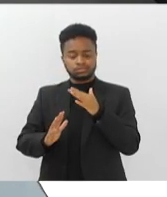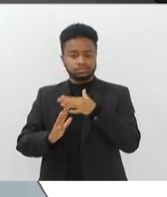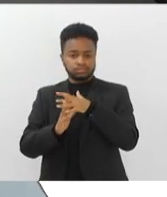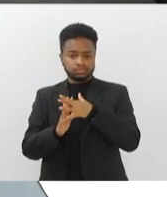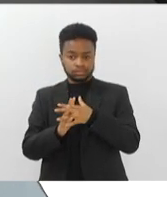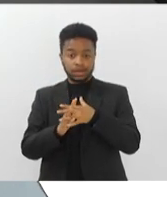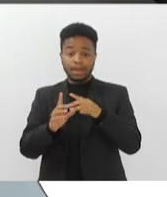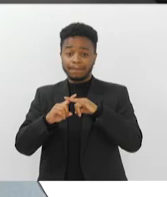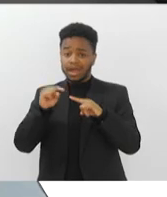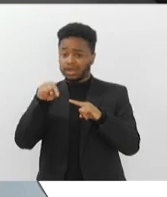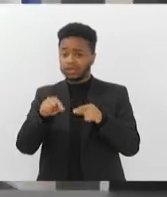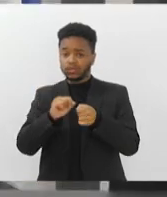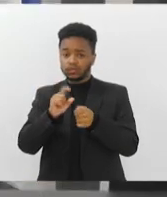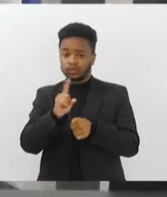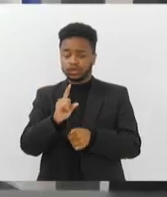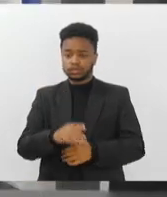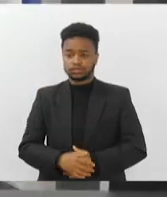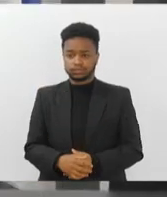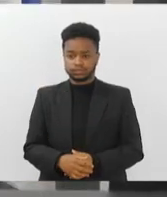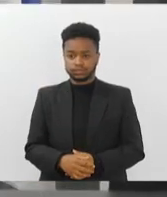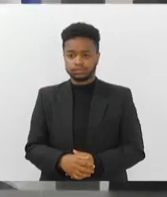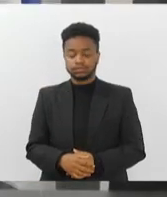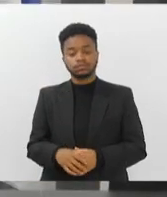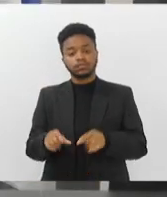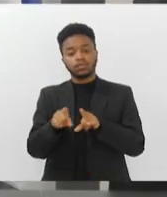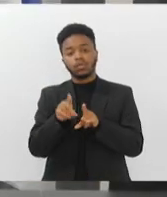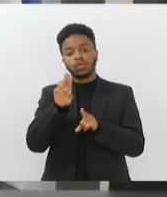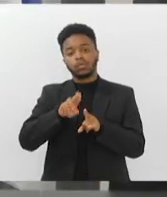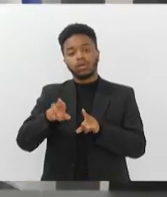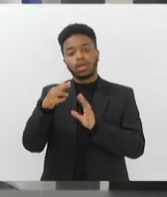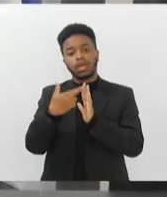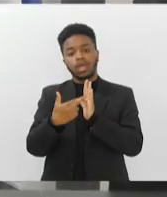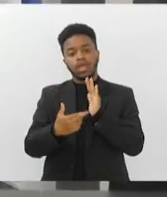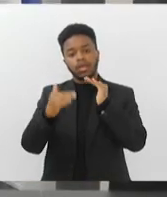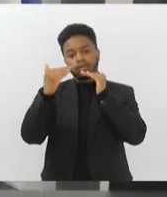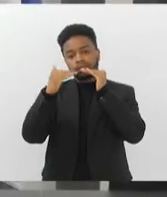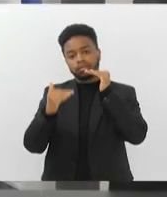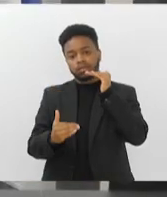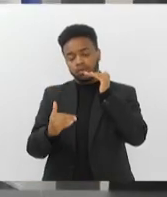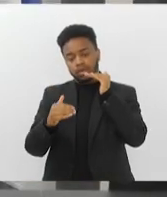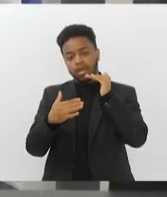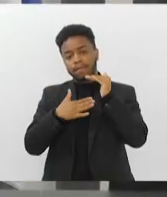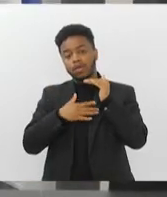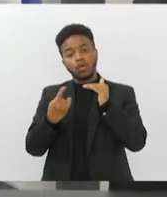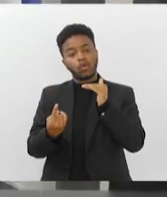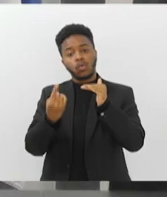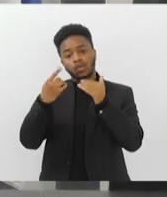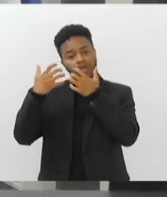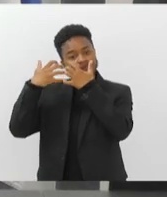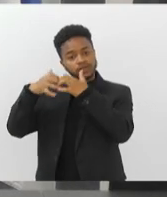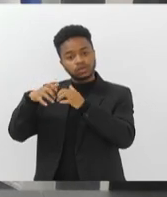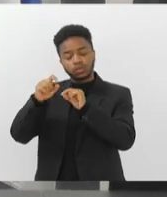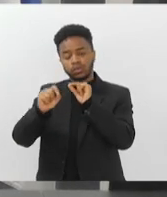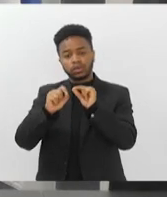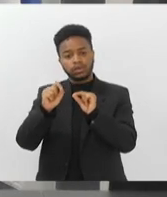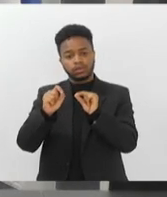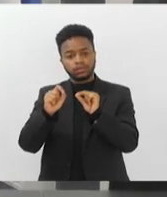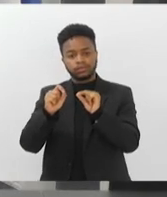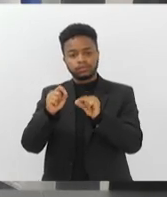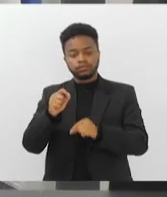a questão, em nada. Usando a própria pirâmide de Kelsen, é o seguinte. Porque o meu único ponto de inflexão é o seguinte. A